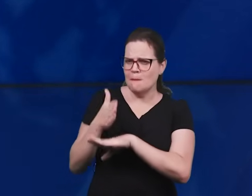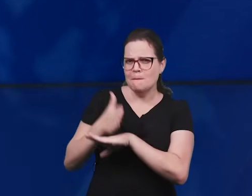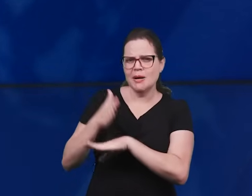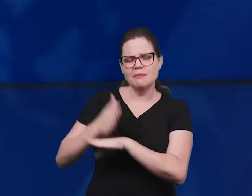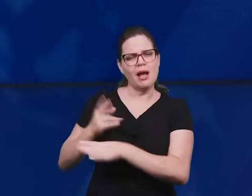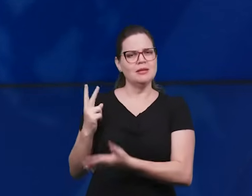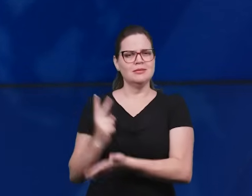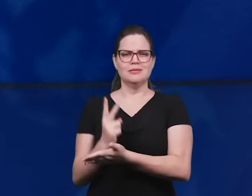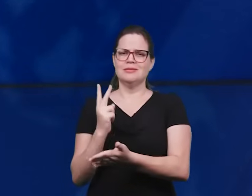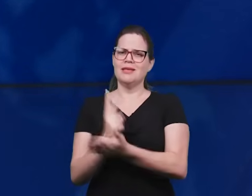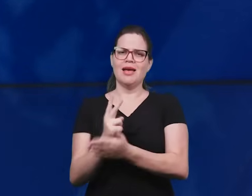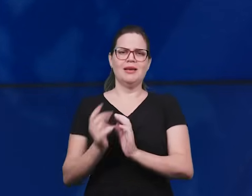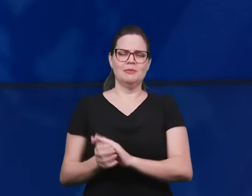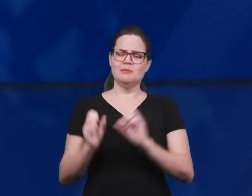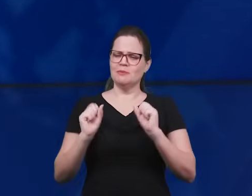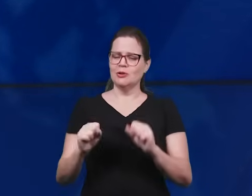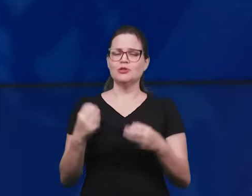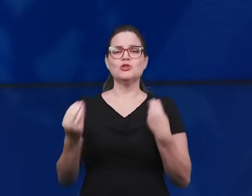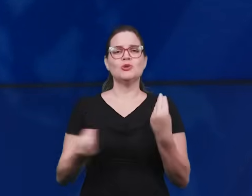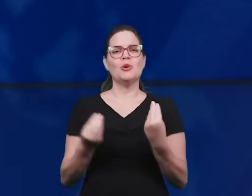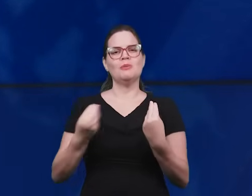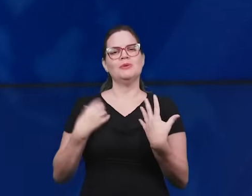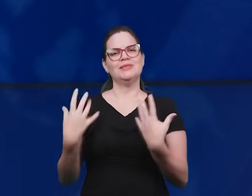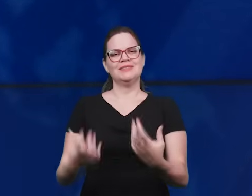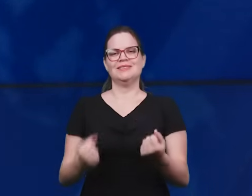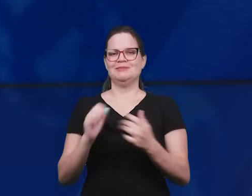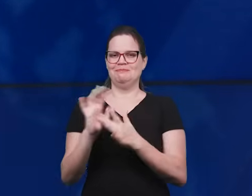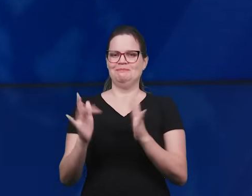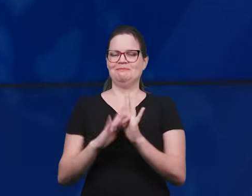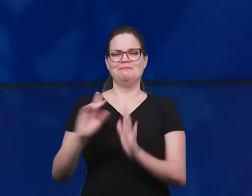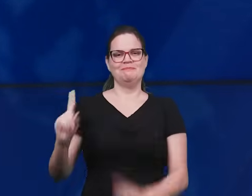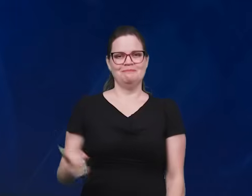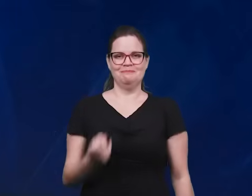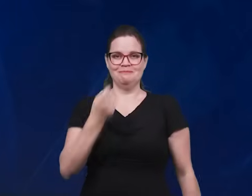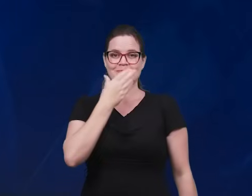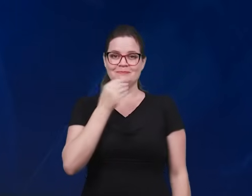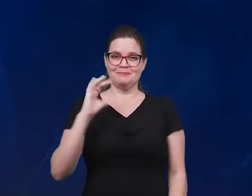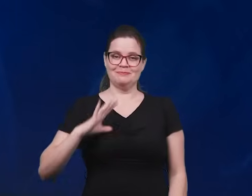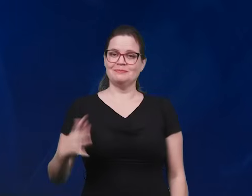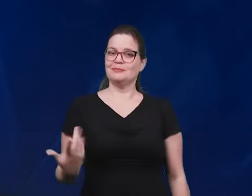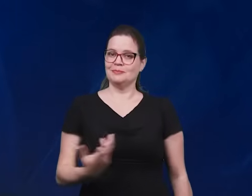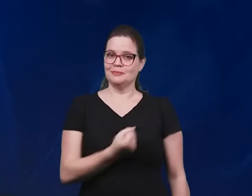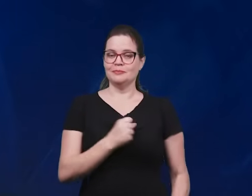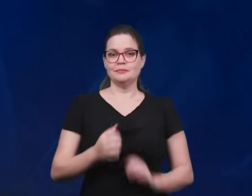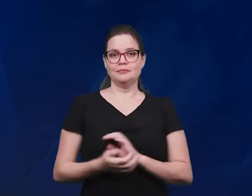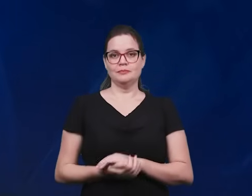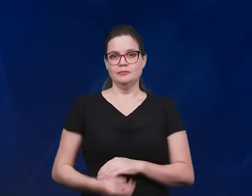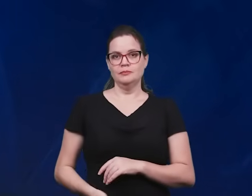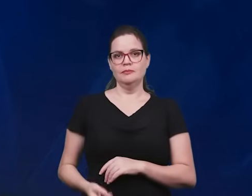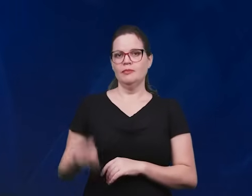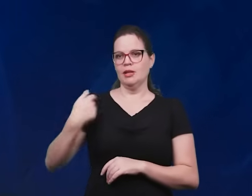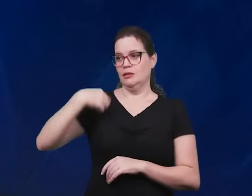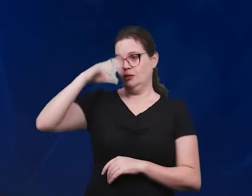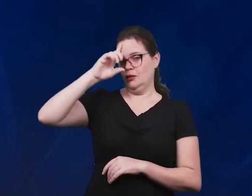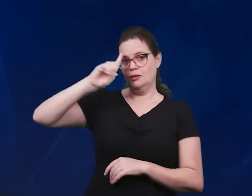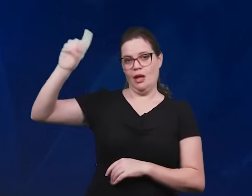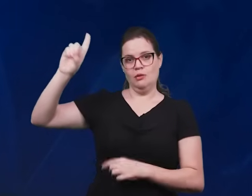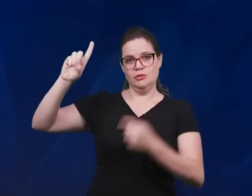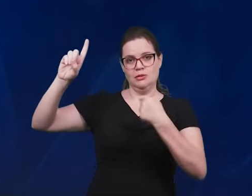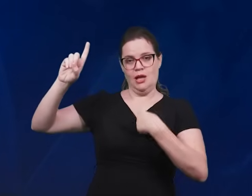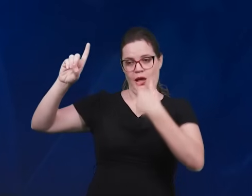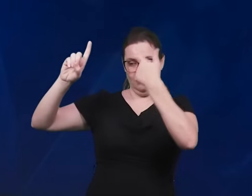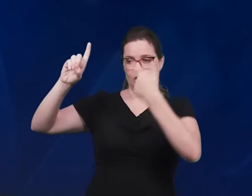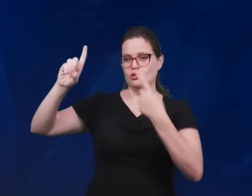Jesus, aceitando-o como seu Salvador. Andar com Deus e ter comunhão